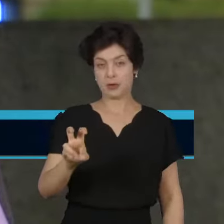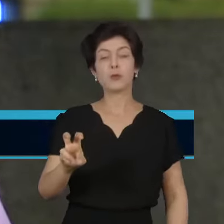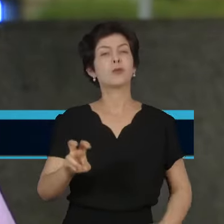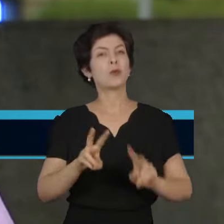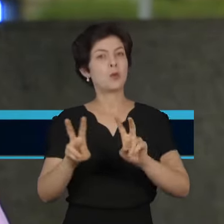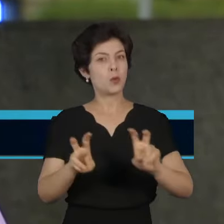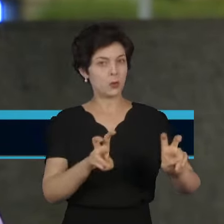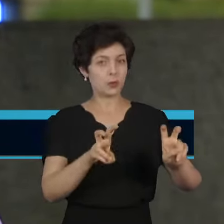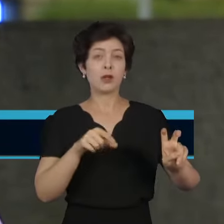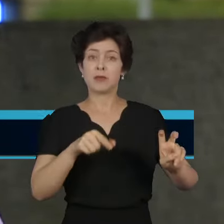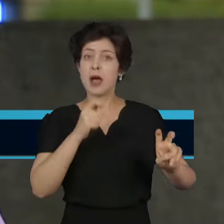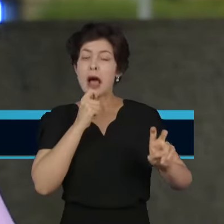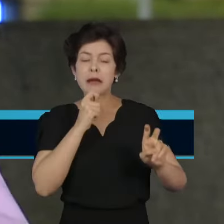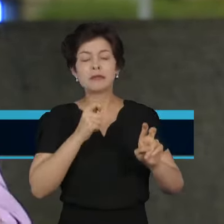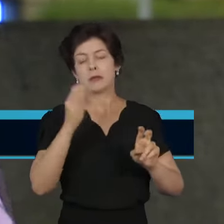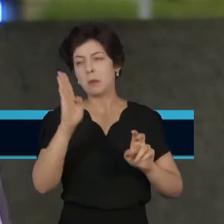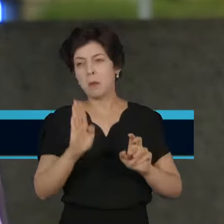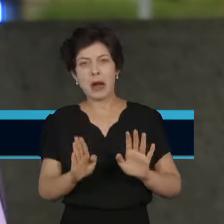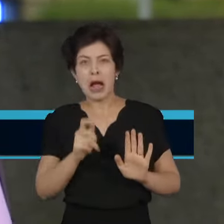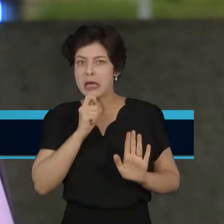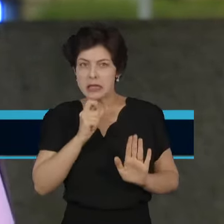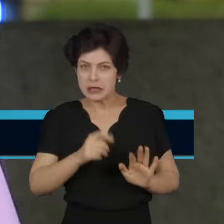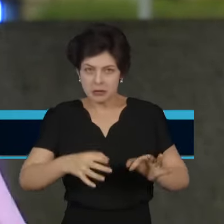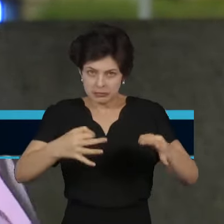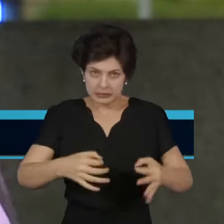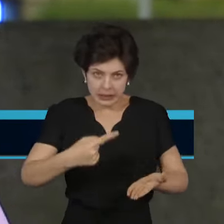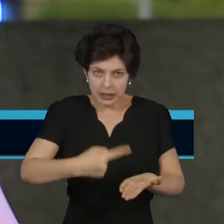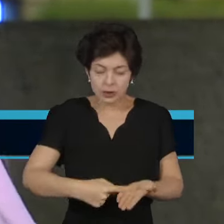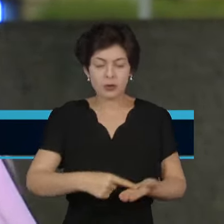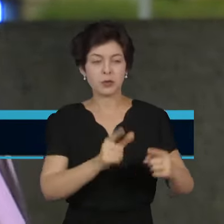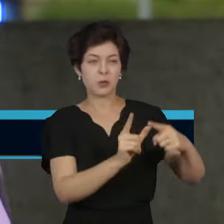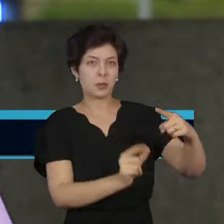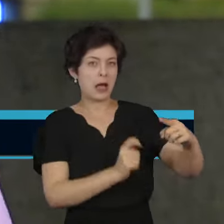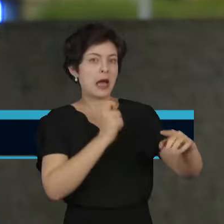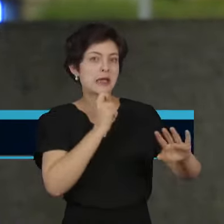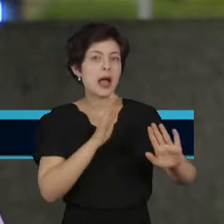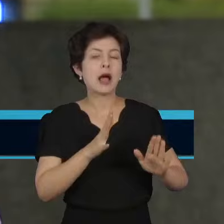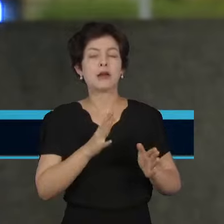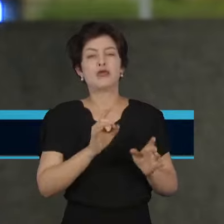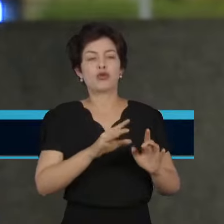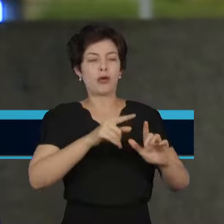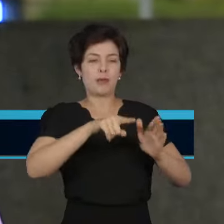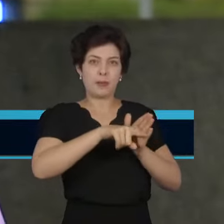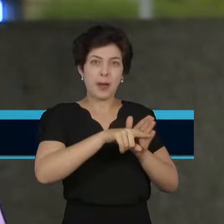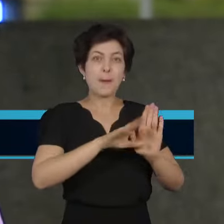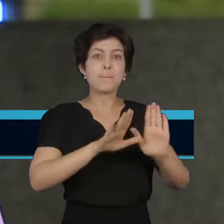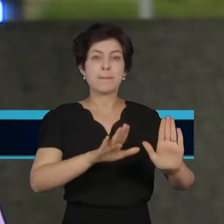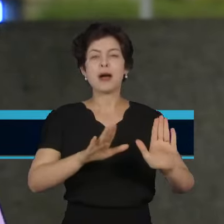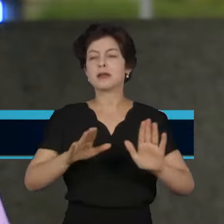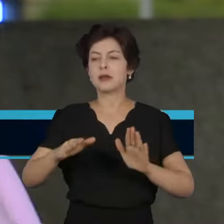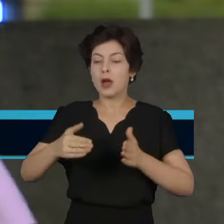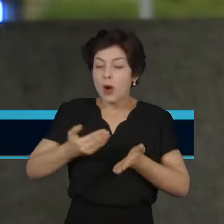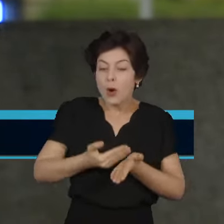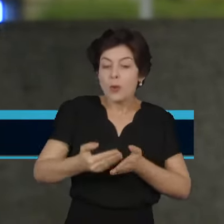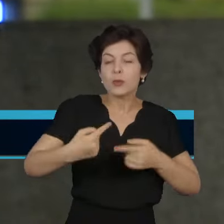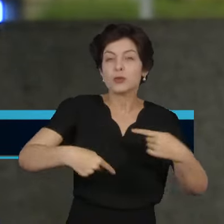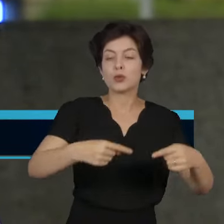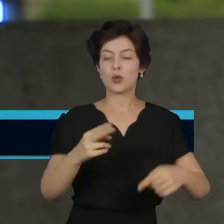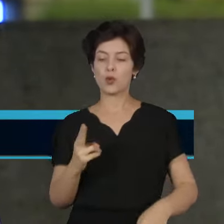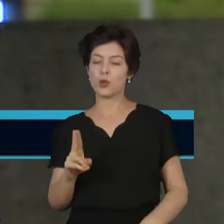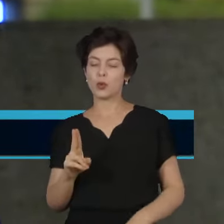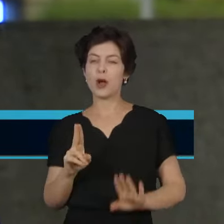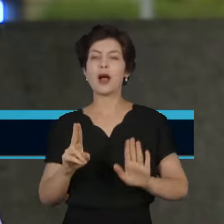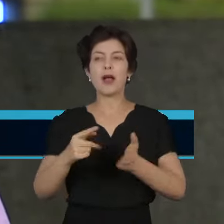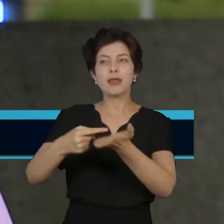assunto não está na agenda nacional ou do Mercosul, destaca o estudo, mas entrou na pauta com a decisão do Uruguai de